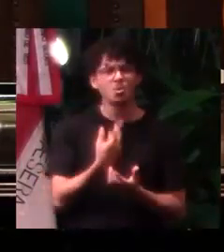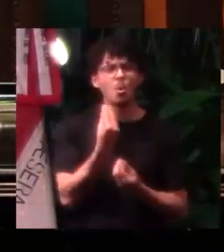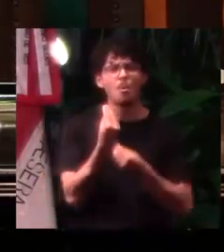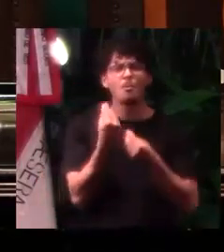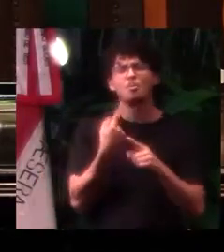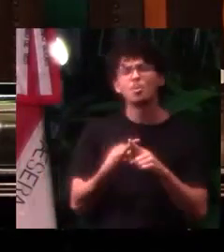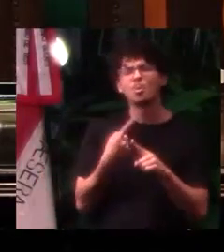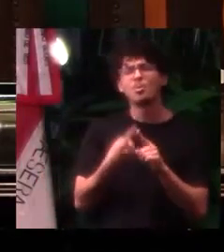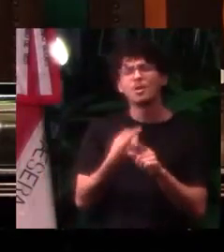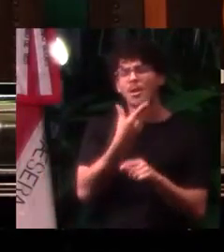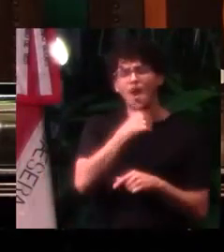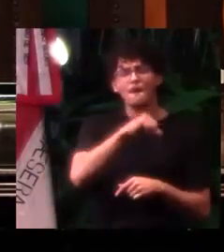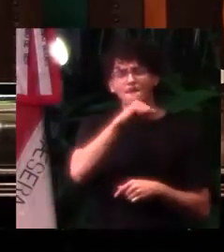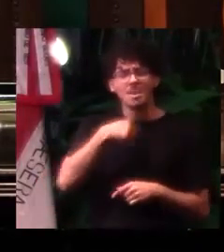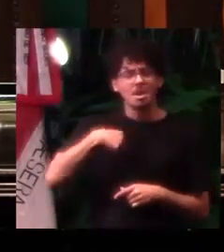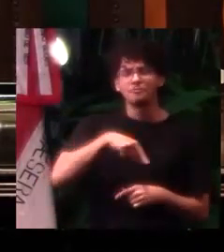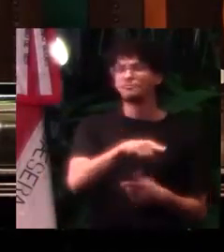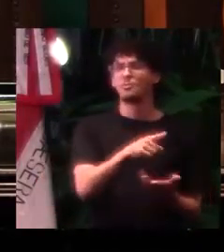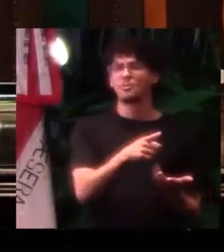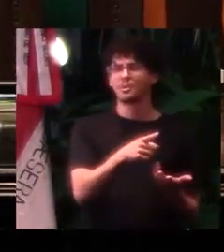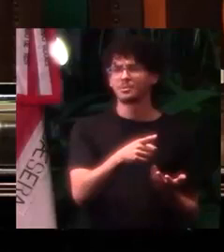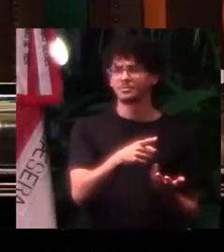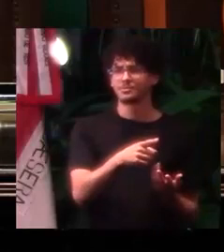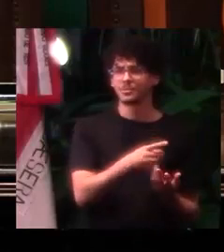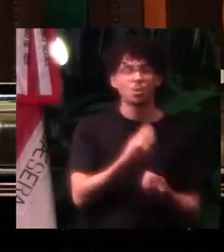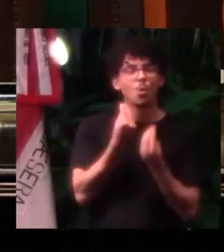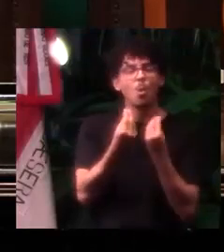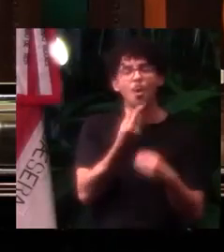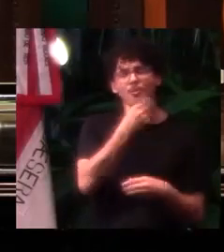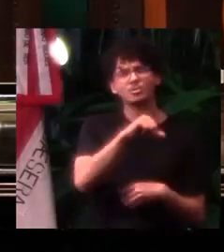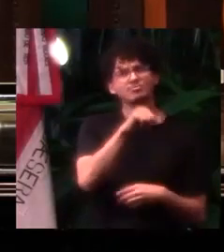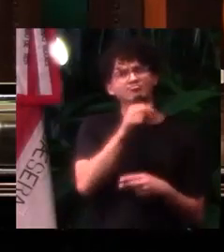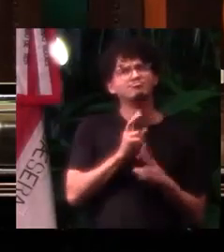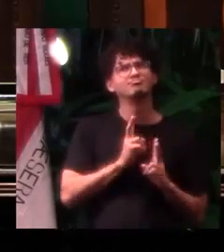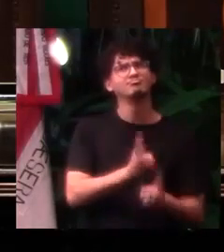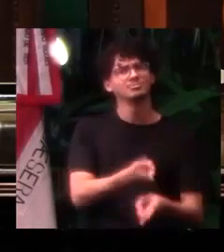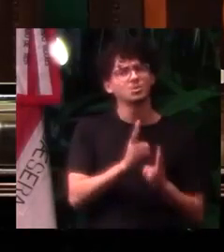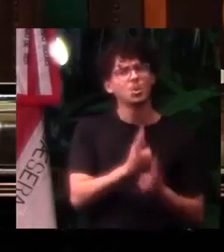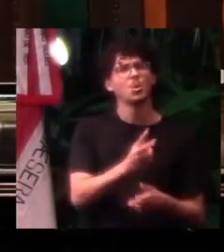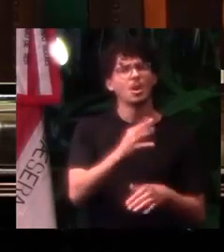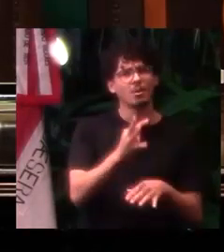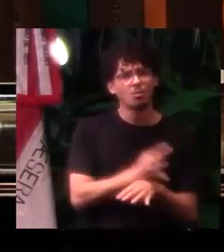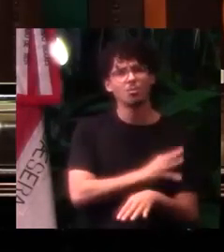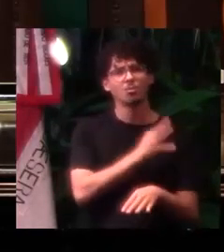sobrevive, né? Como ele aguenta ficar esse tempo todo,